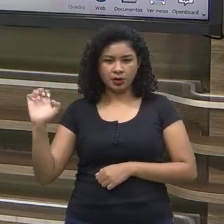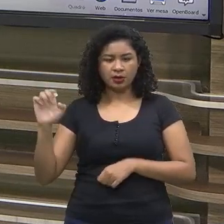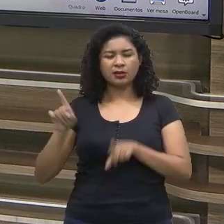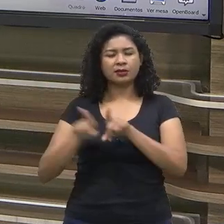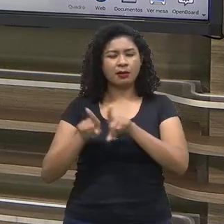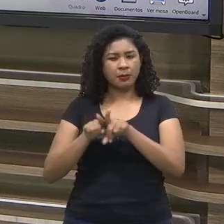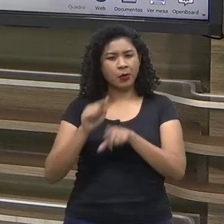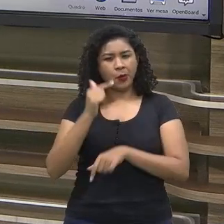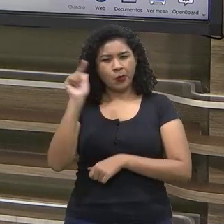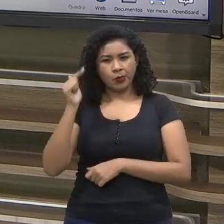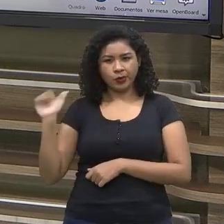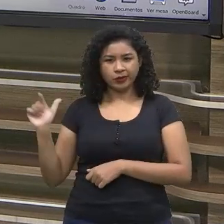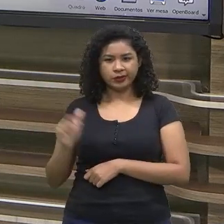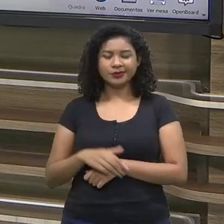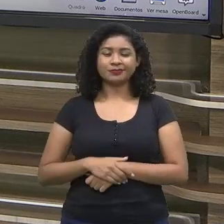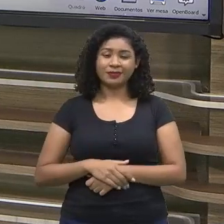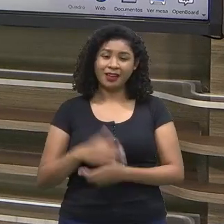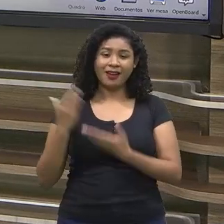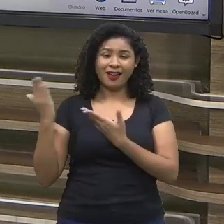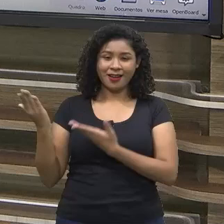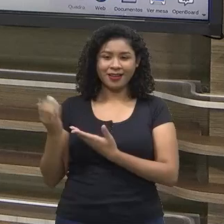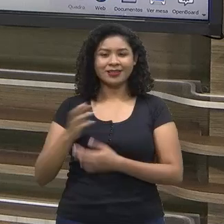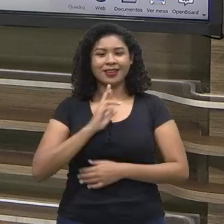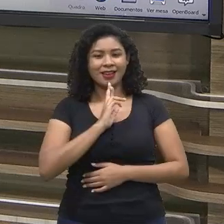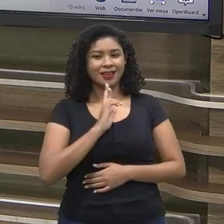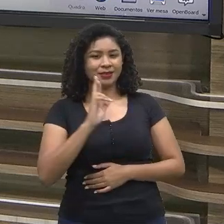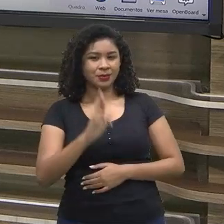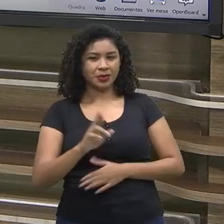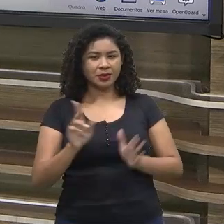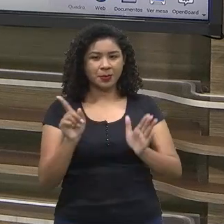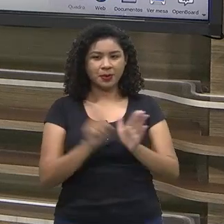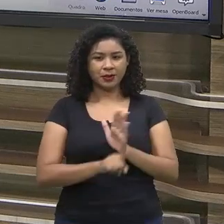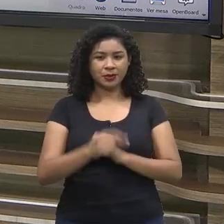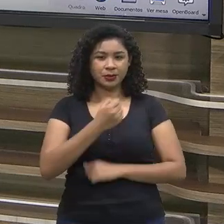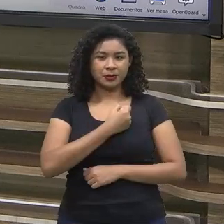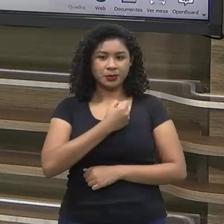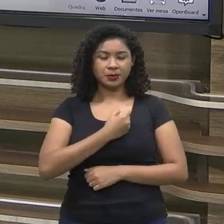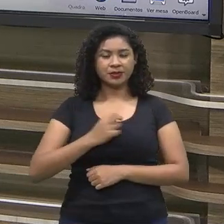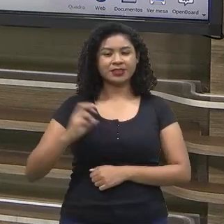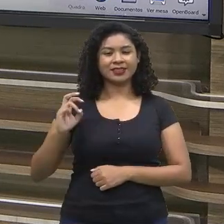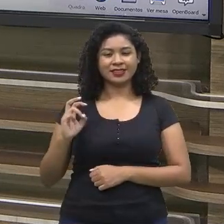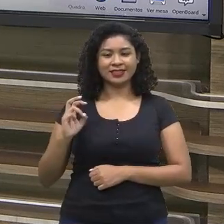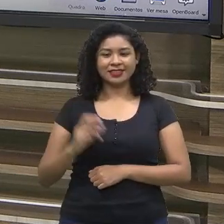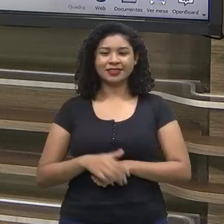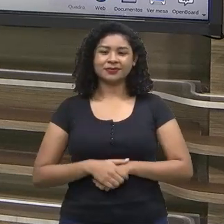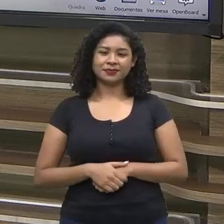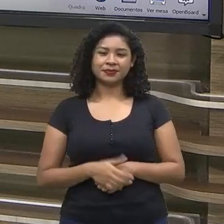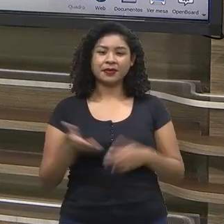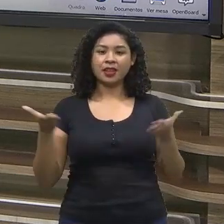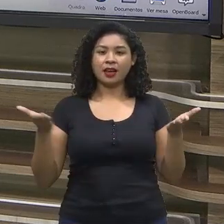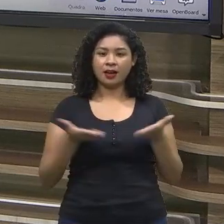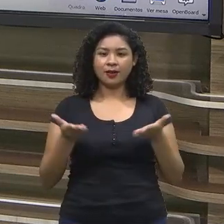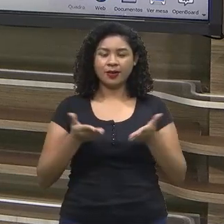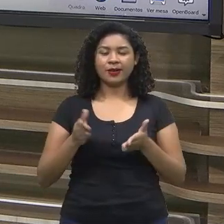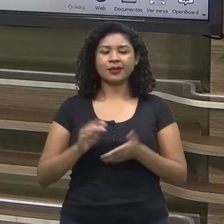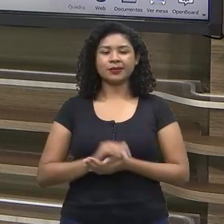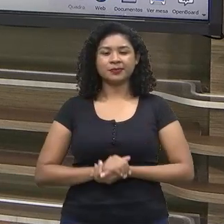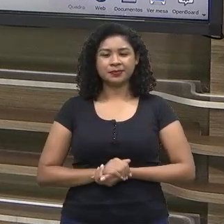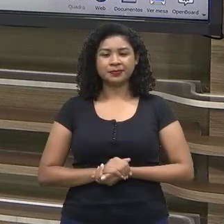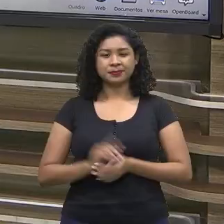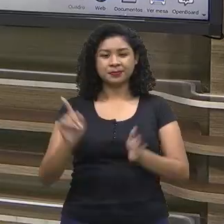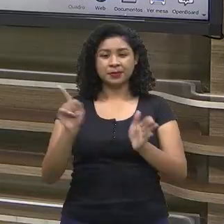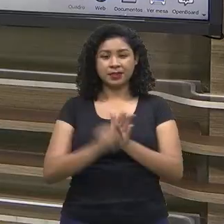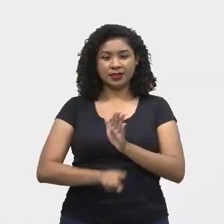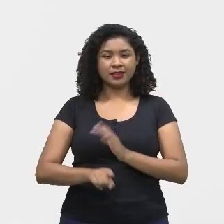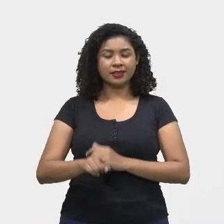né? Muito bem, então essa foi a resposta aí da nossa questão número 5. E agora nós vamos para a nossa